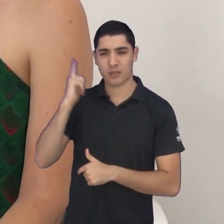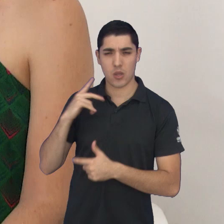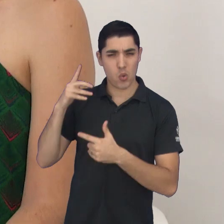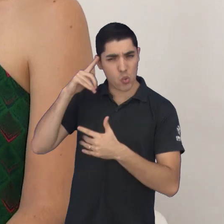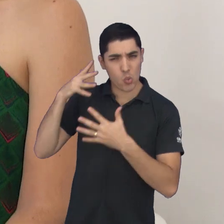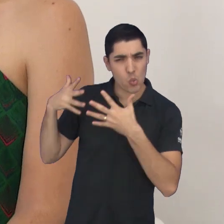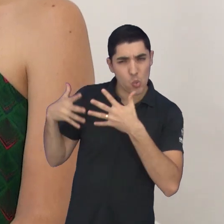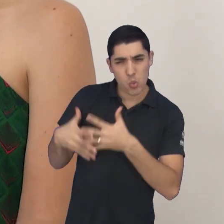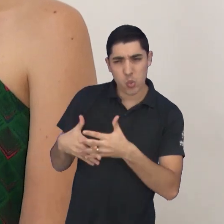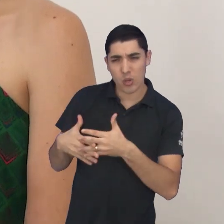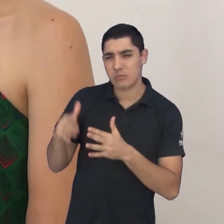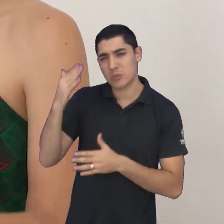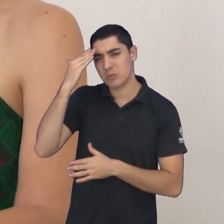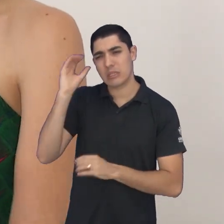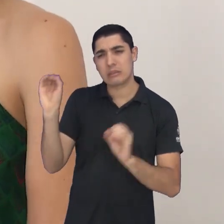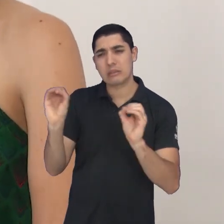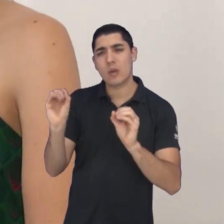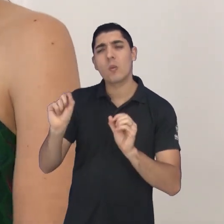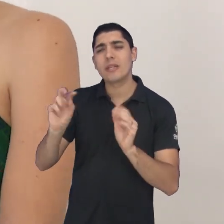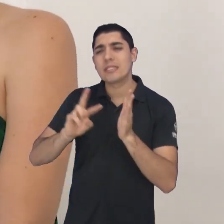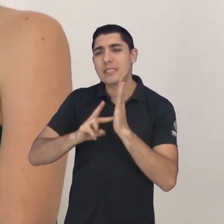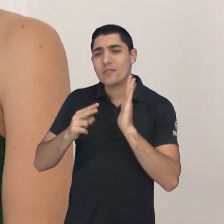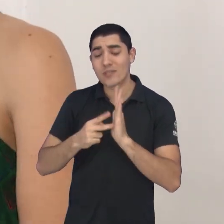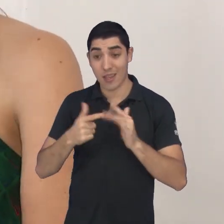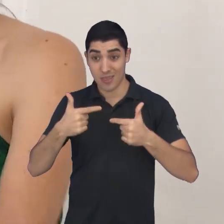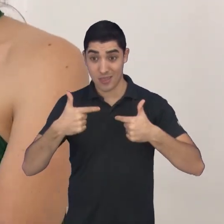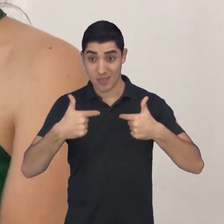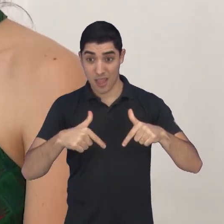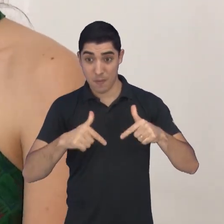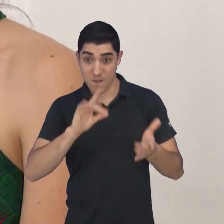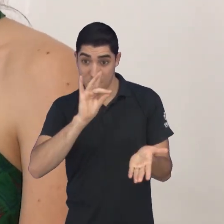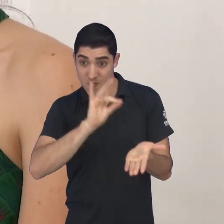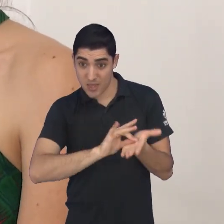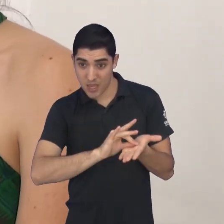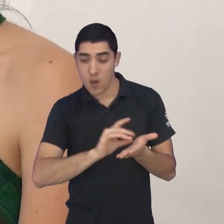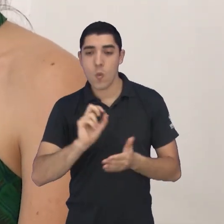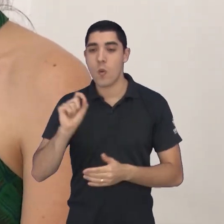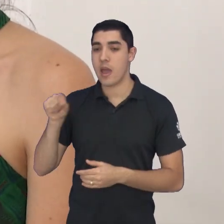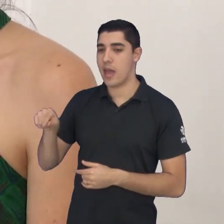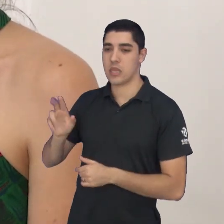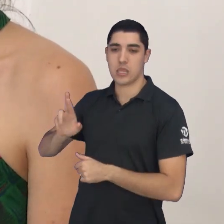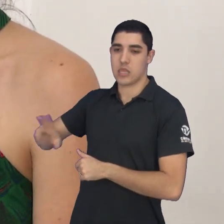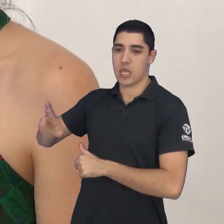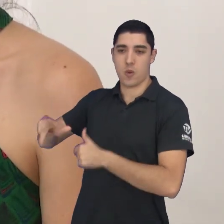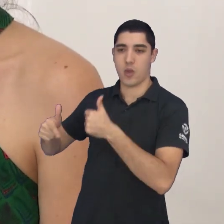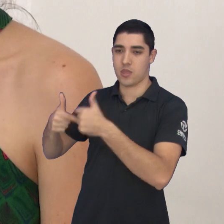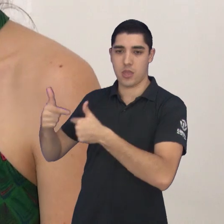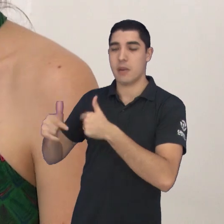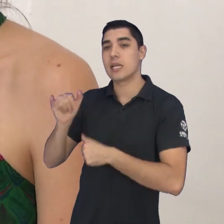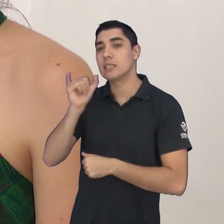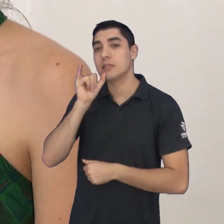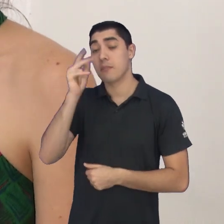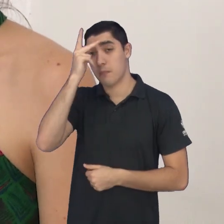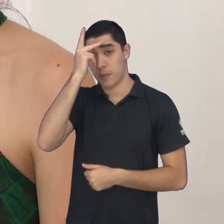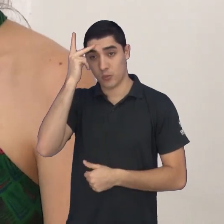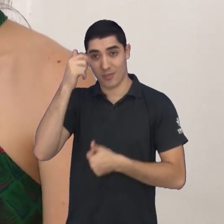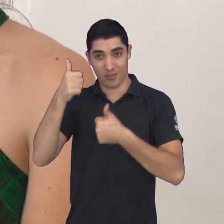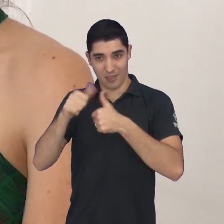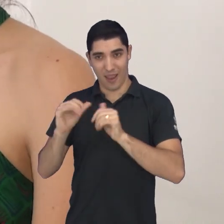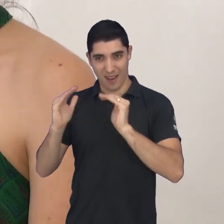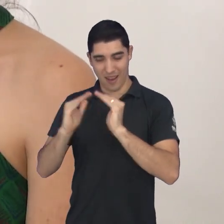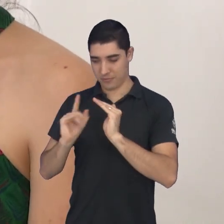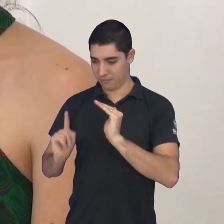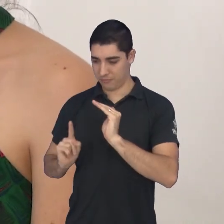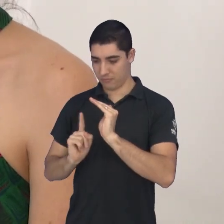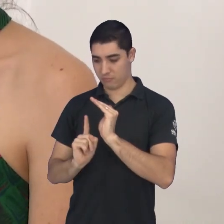Entre o que seria um trabalho de verdade e o que não é um trabalho. Então, às vezes, se a pessoa está em casa, a gente considera que